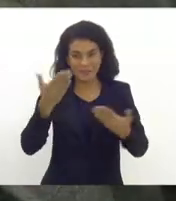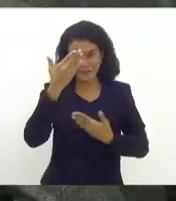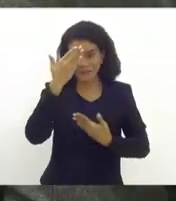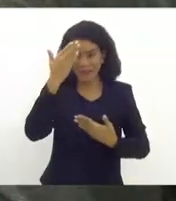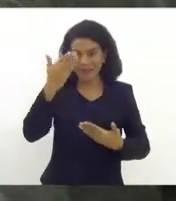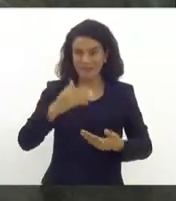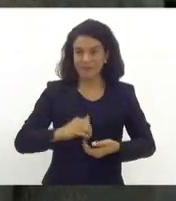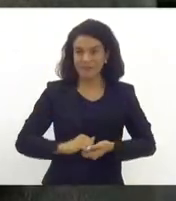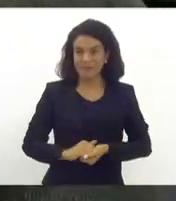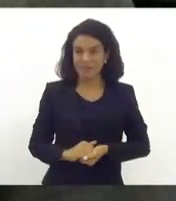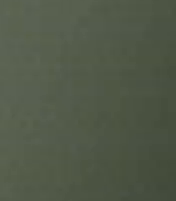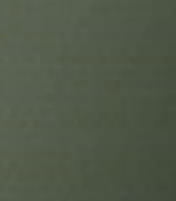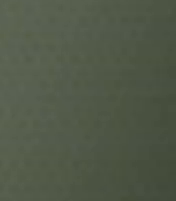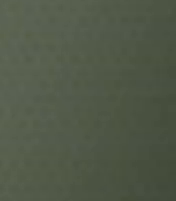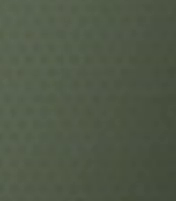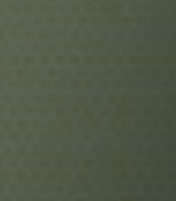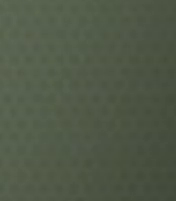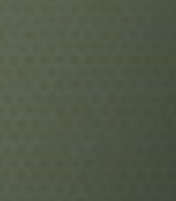obrigada